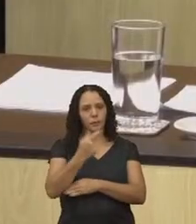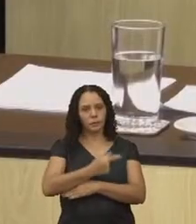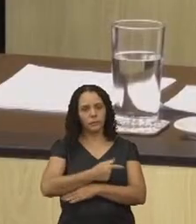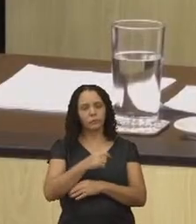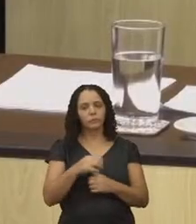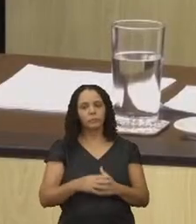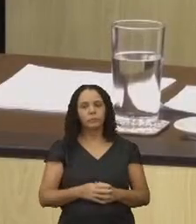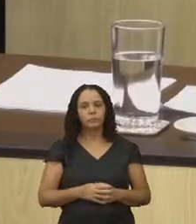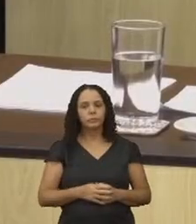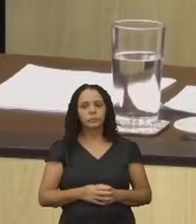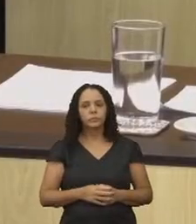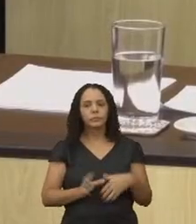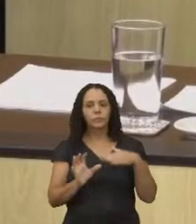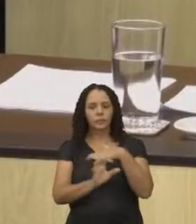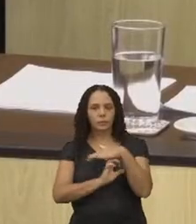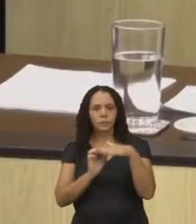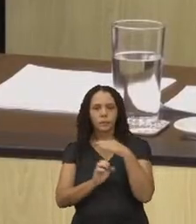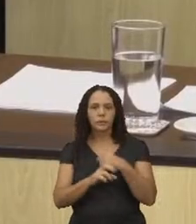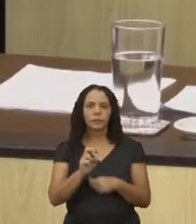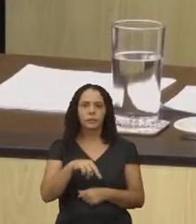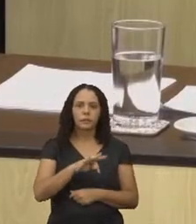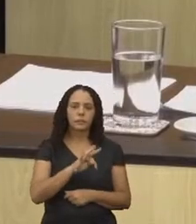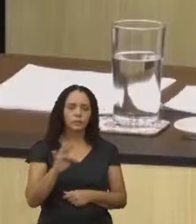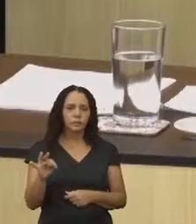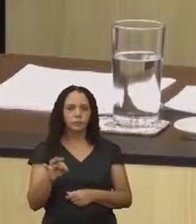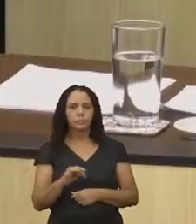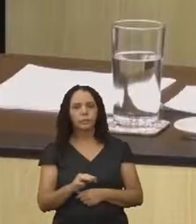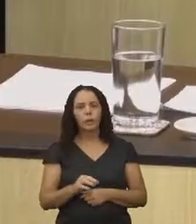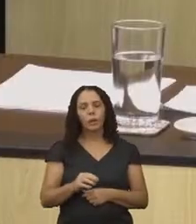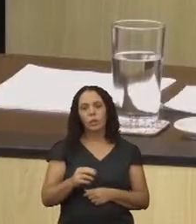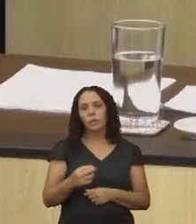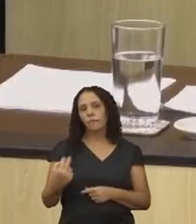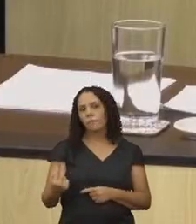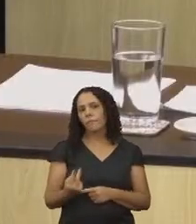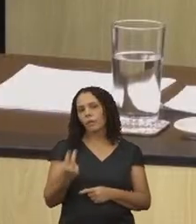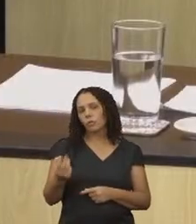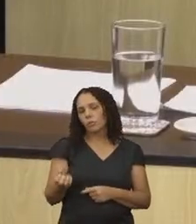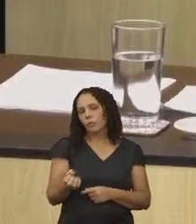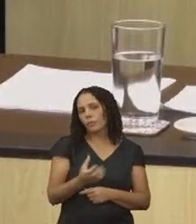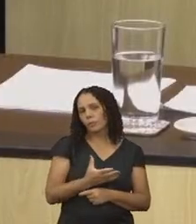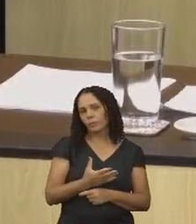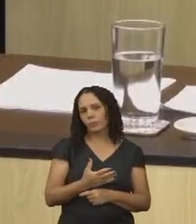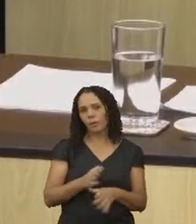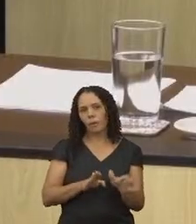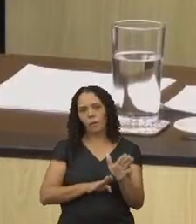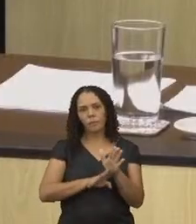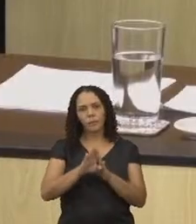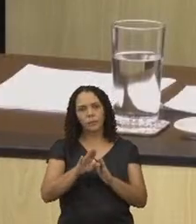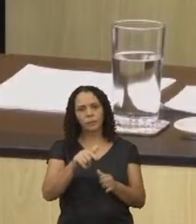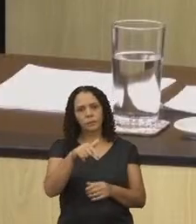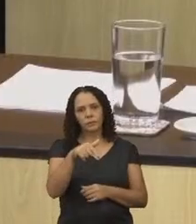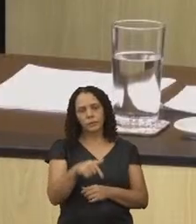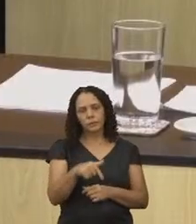Transportes Terrestres, a ANTT, autorizou o novo reajuste na tarifa, elevando o valor de R$